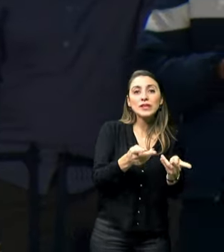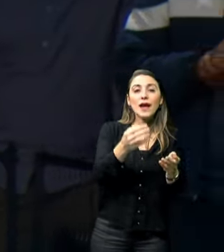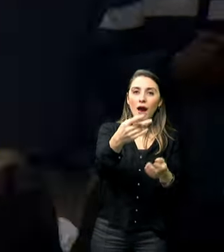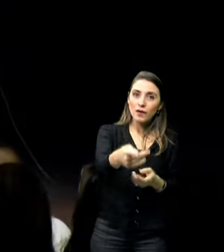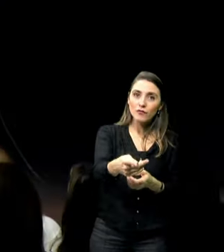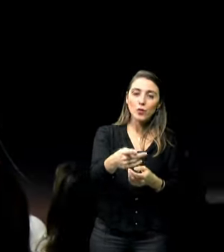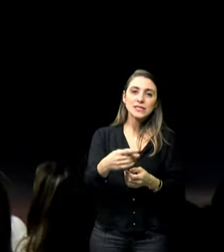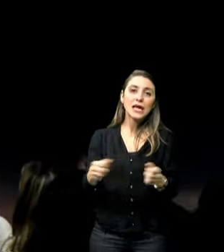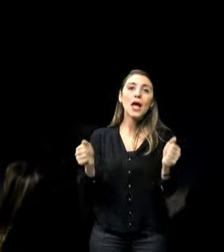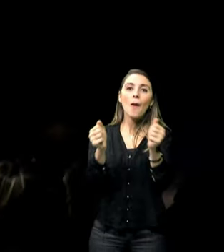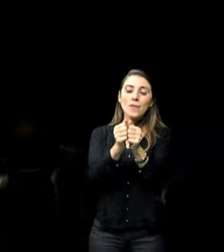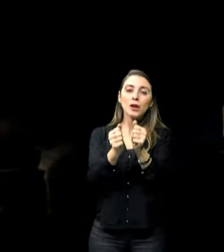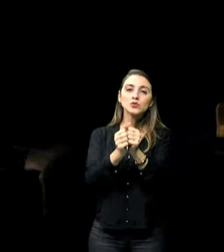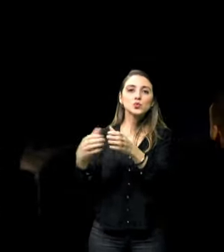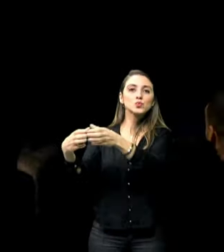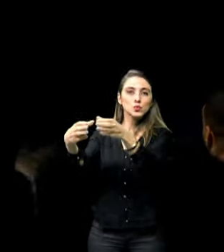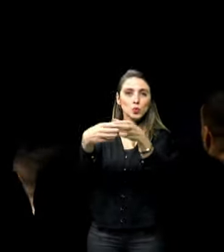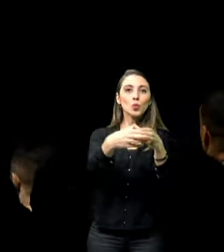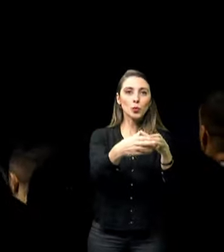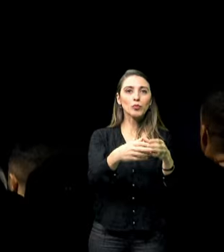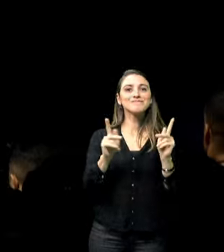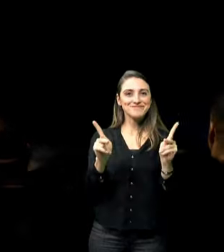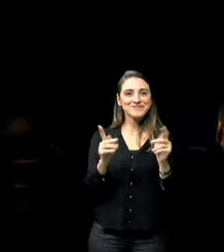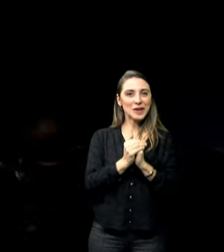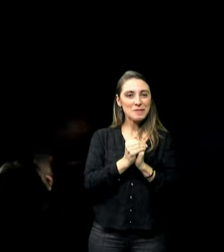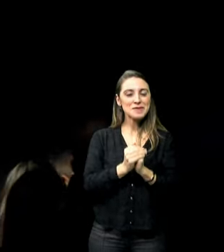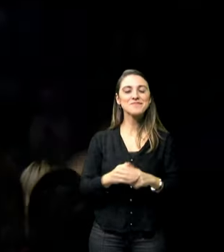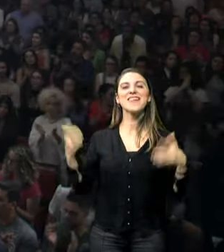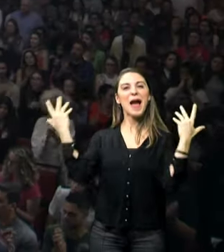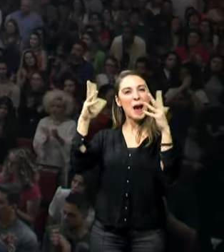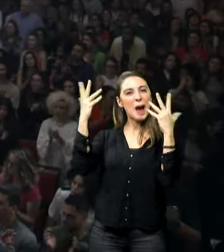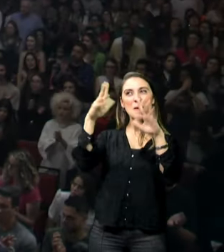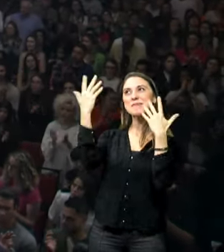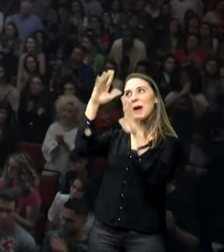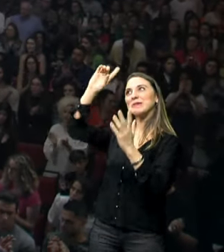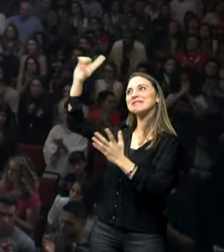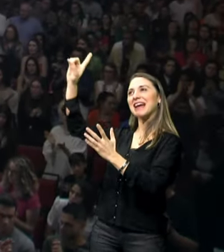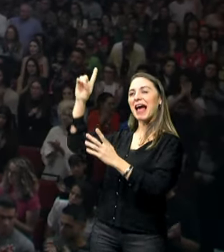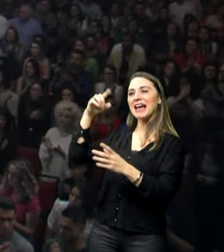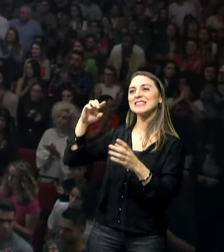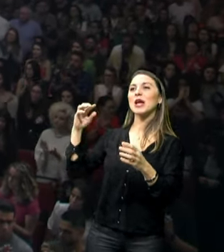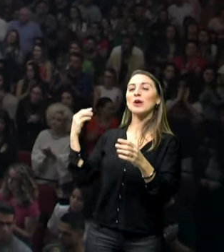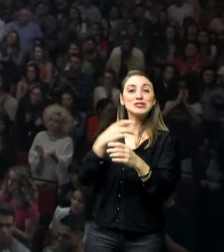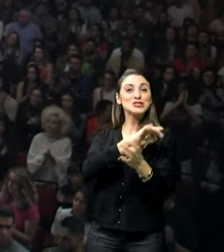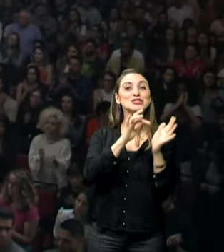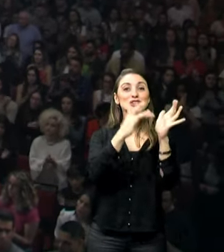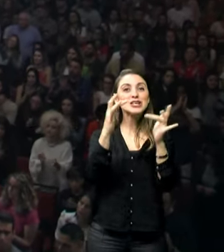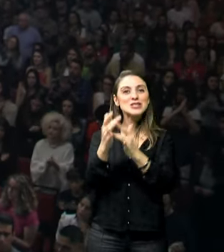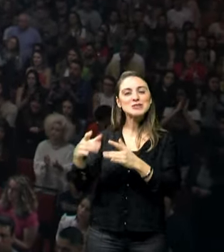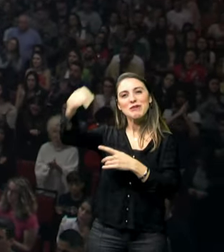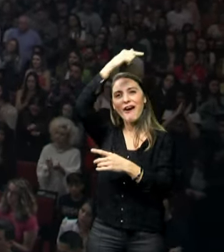te servir. Amém? Aplauda forte ao Senhor Jesus mais uma vez, porque Ele é santo, Ele é digno, Ele é bom.